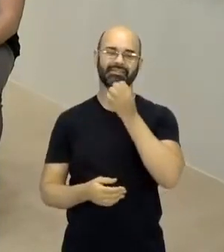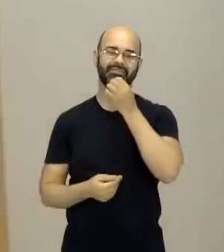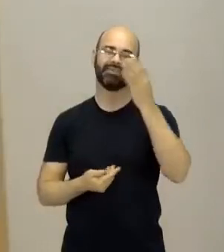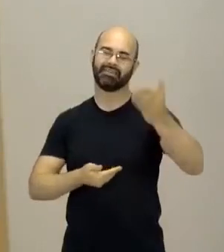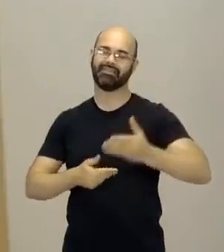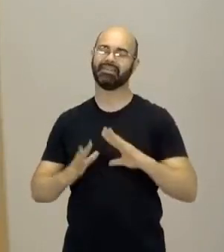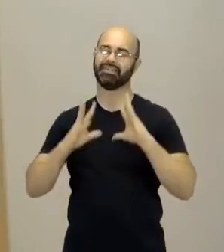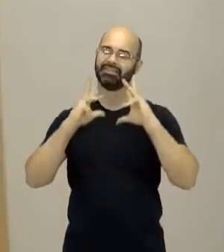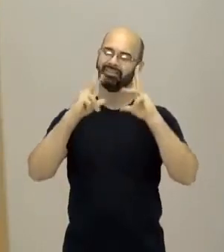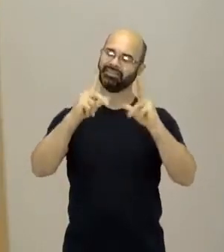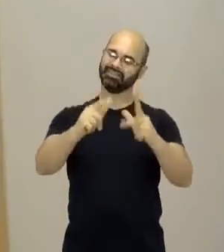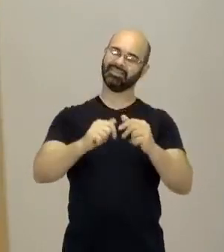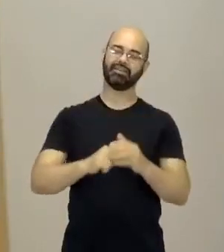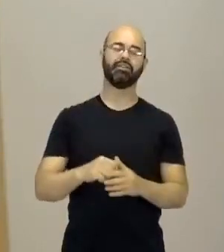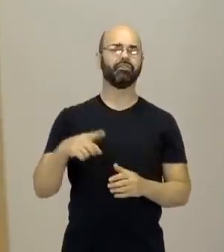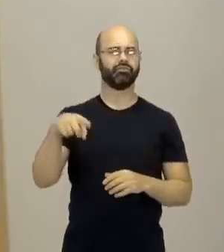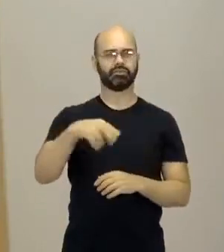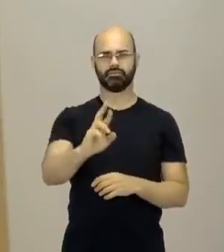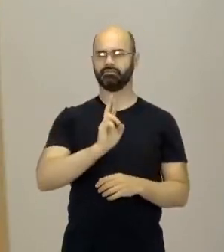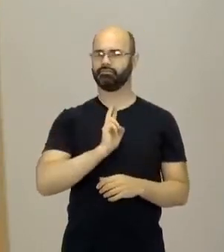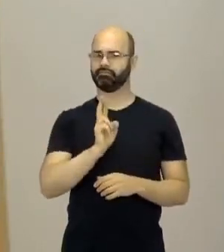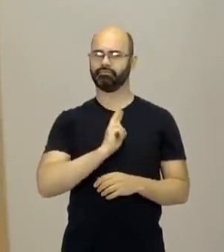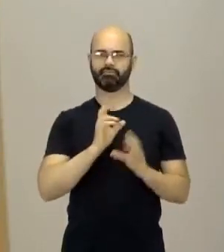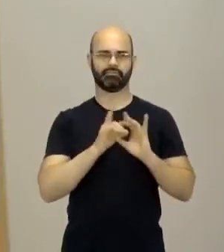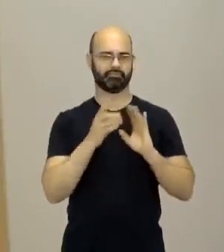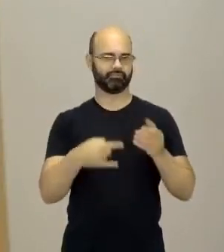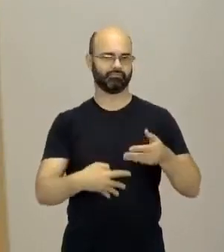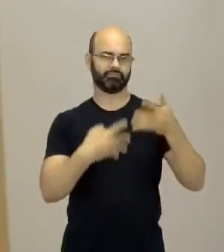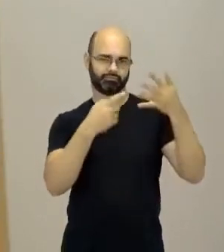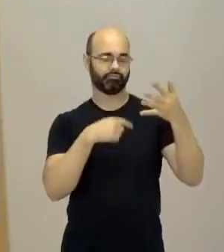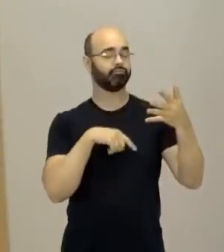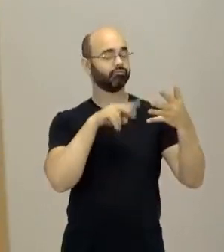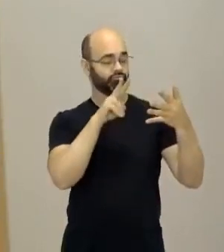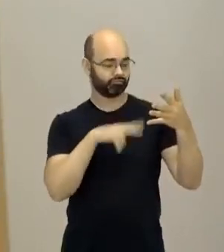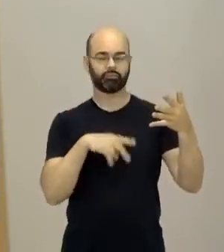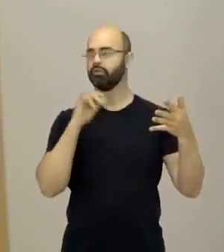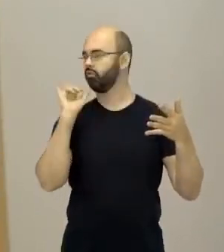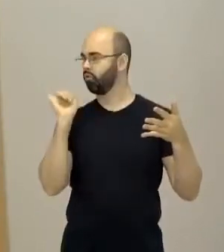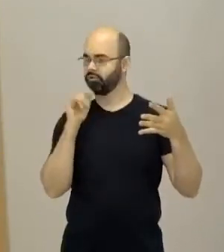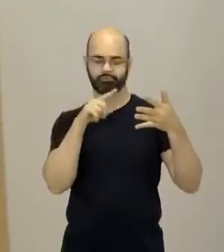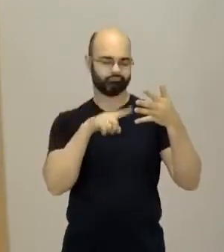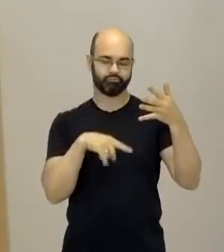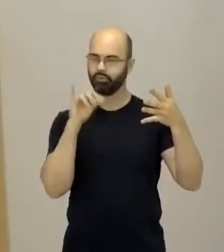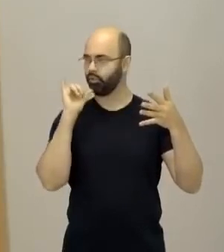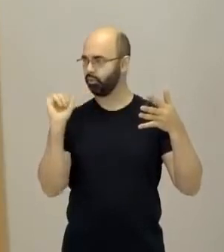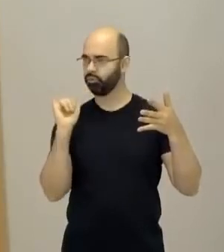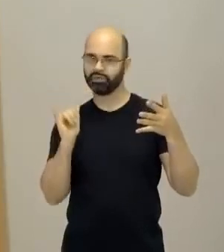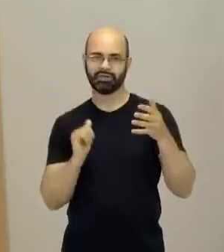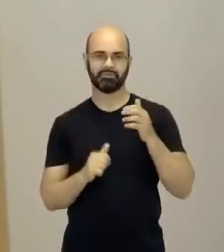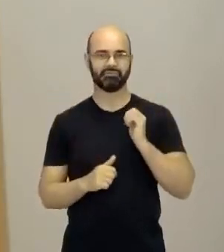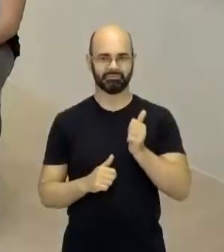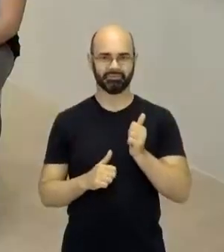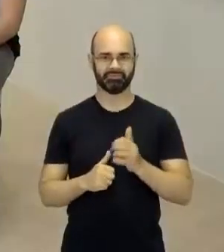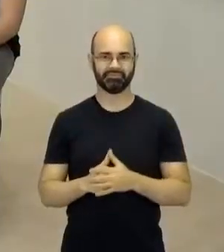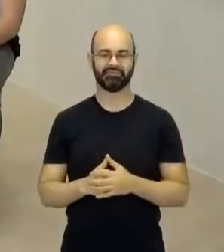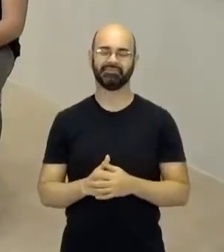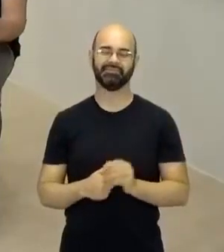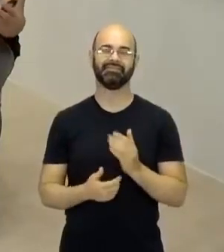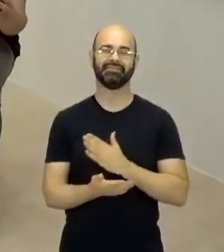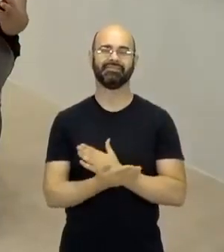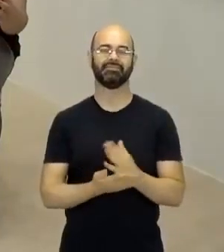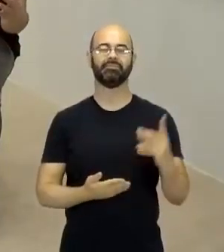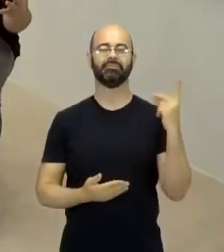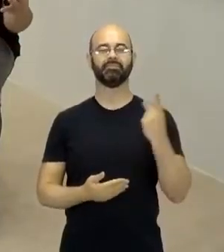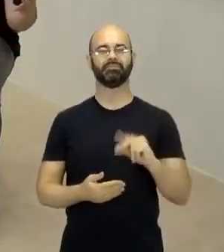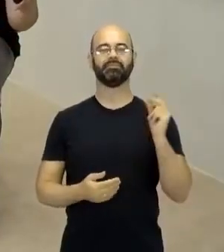muito bem-vindos. Vocês vão mandando a sua respostinha no chat. Eu vou contar para o Jonas o que vocês estão falando aqui, tá certo? Vamos começar, Jonas? Bora lá. Então, para